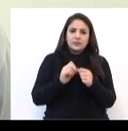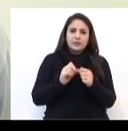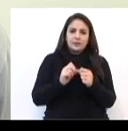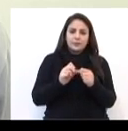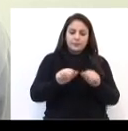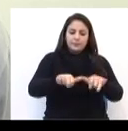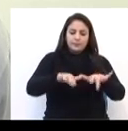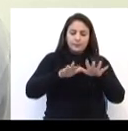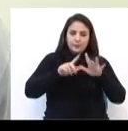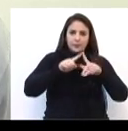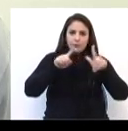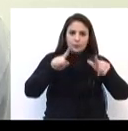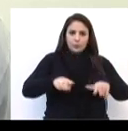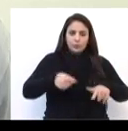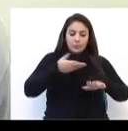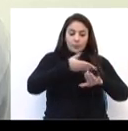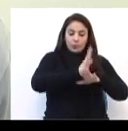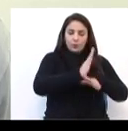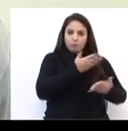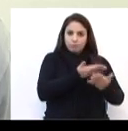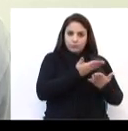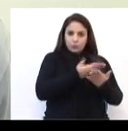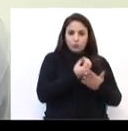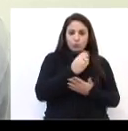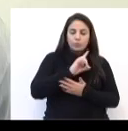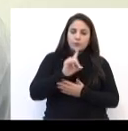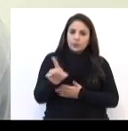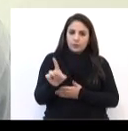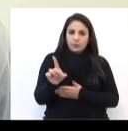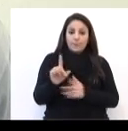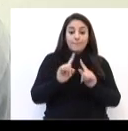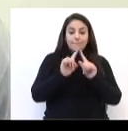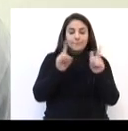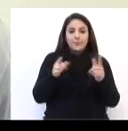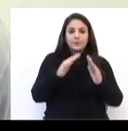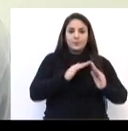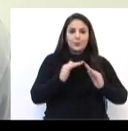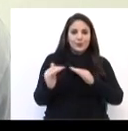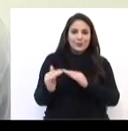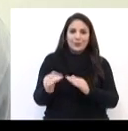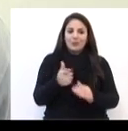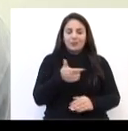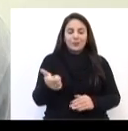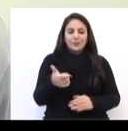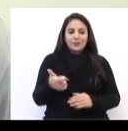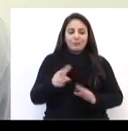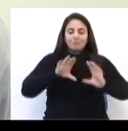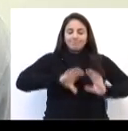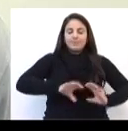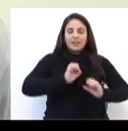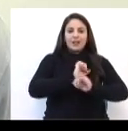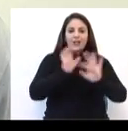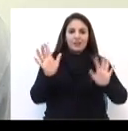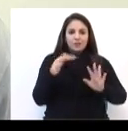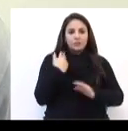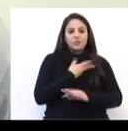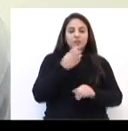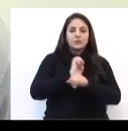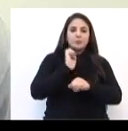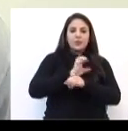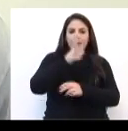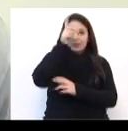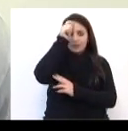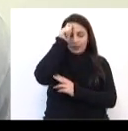audiência pública para aprovar esse estudo ou não, porém agora os moradores também não têm uma posição muito clara quanto a isso. Vamos